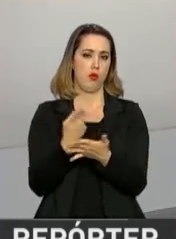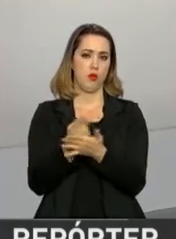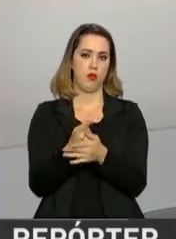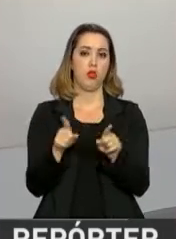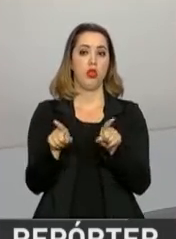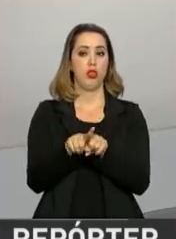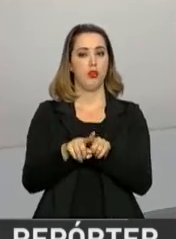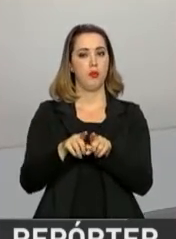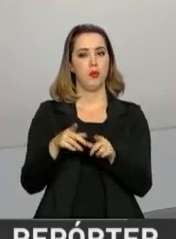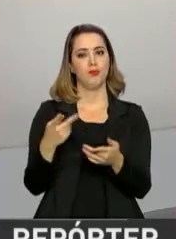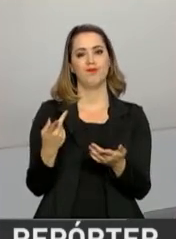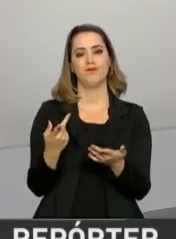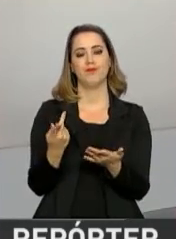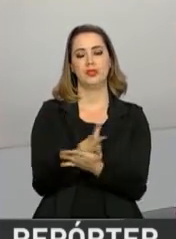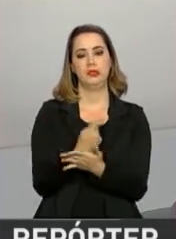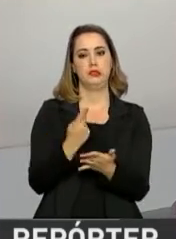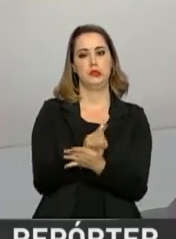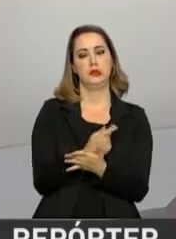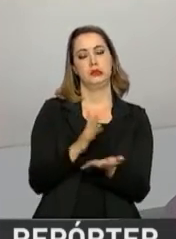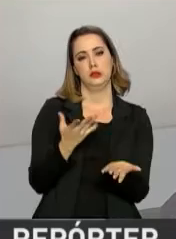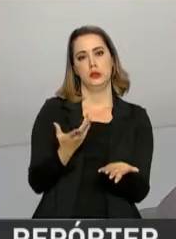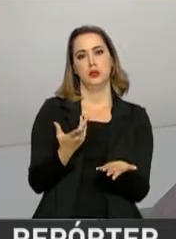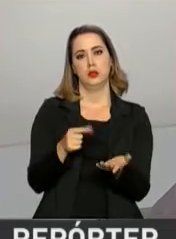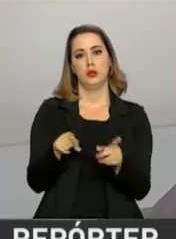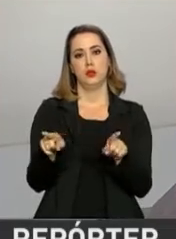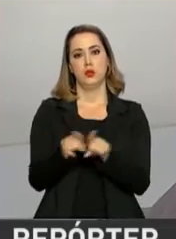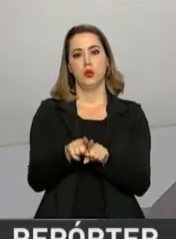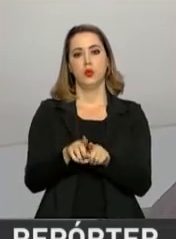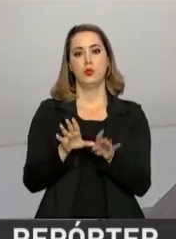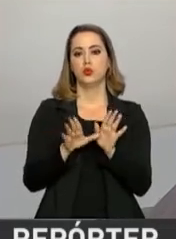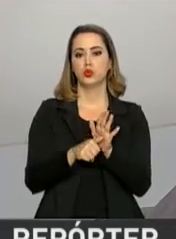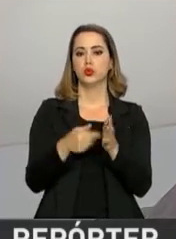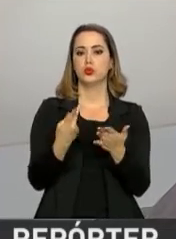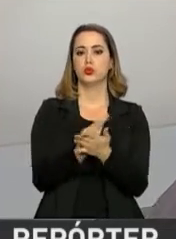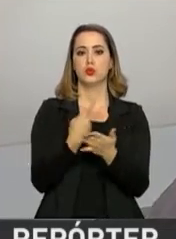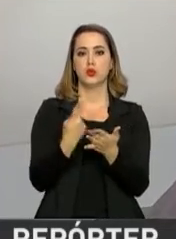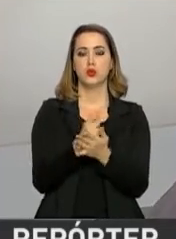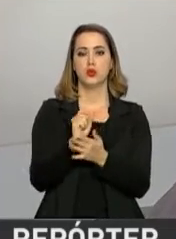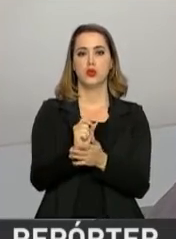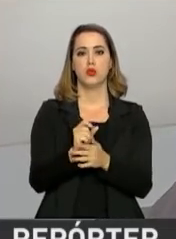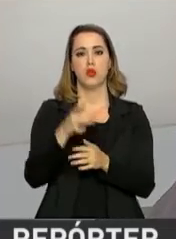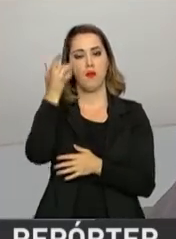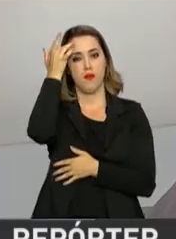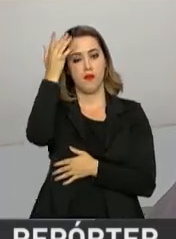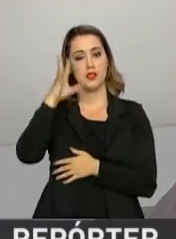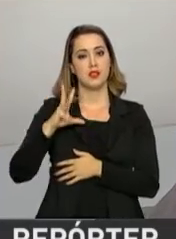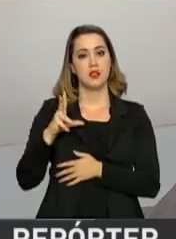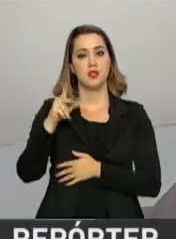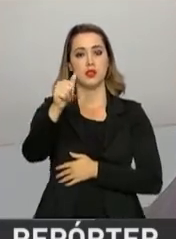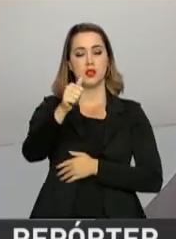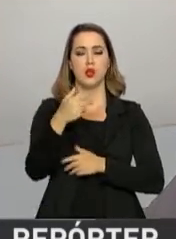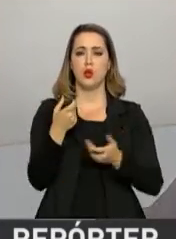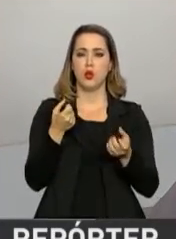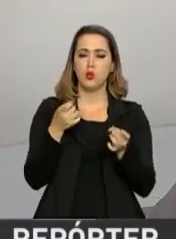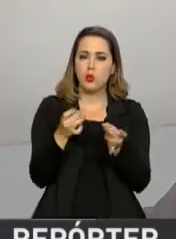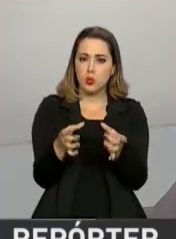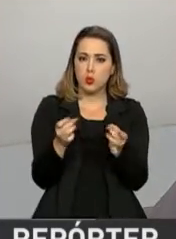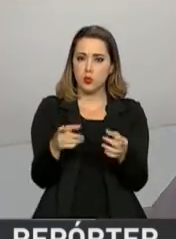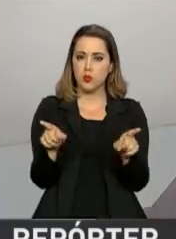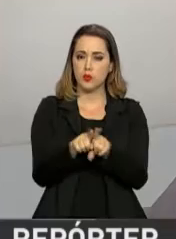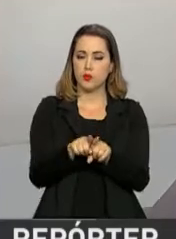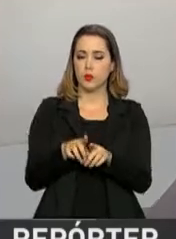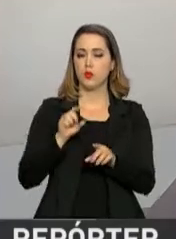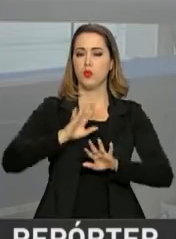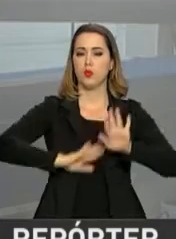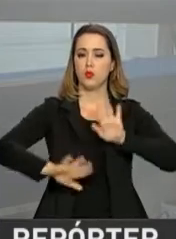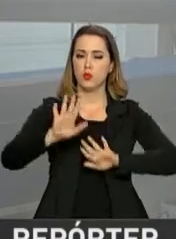fraudes que que é uma realidade hoje infelizmente né então isso vai facilitar todo o processo de venda custos e também